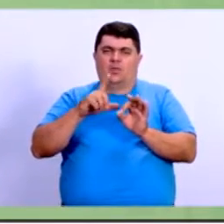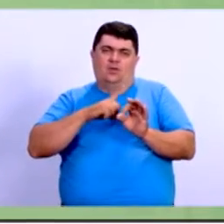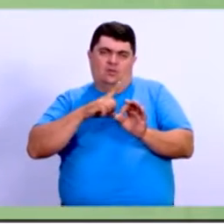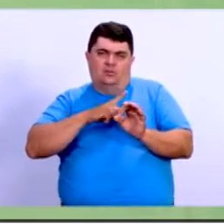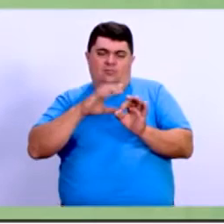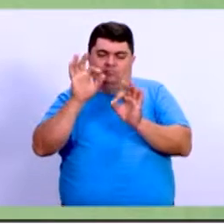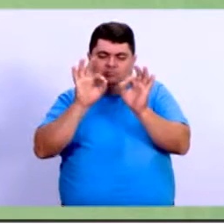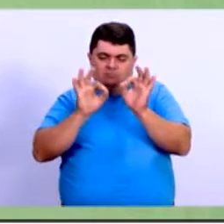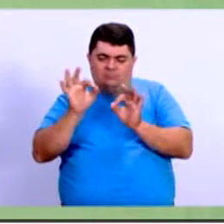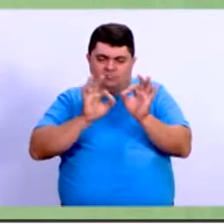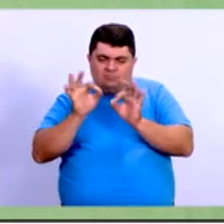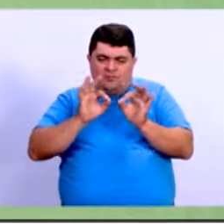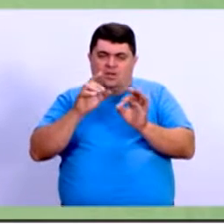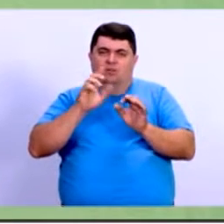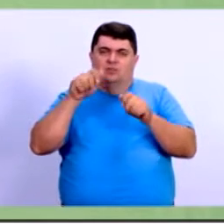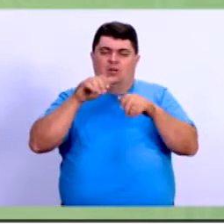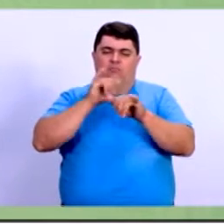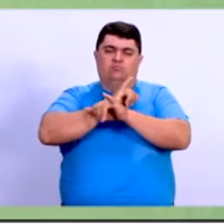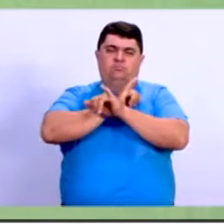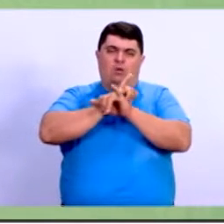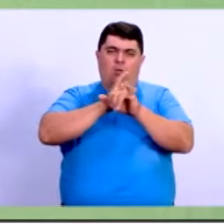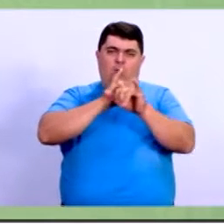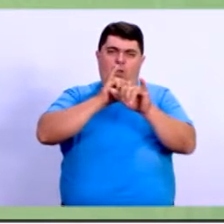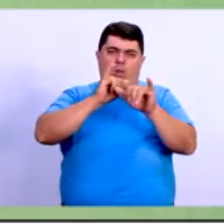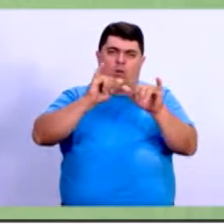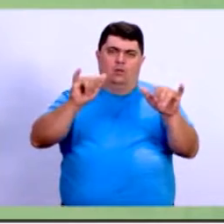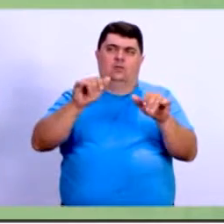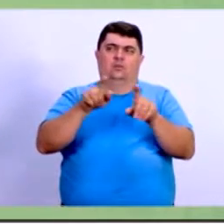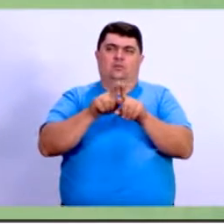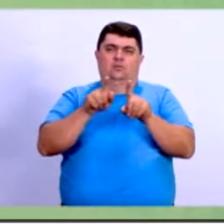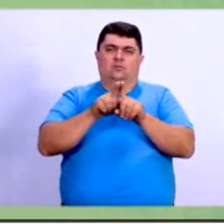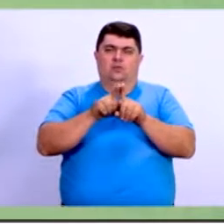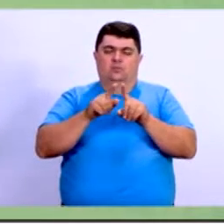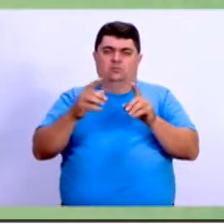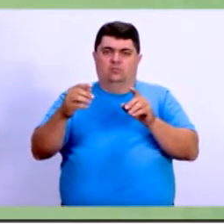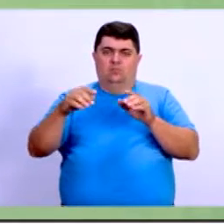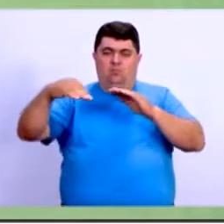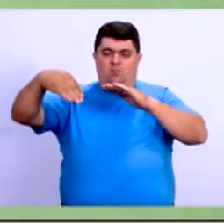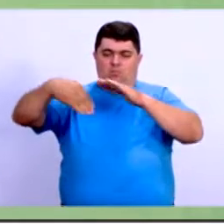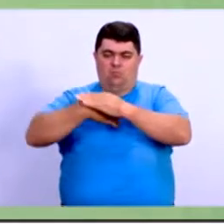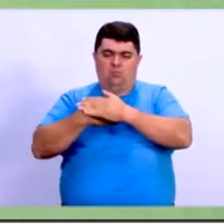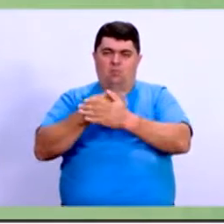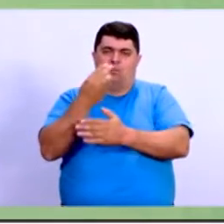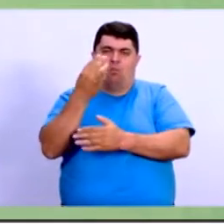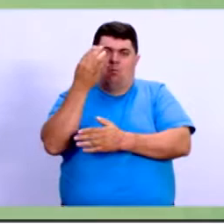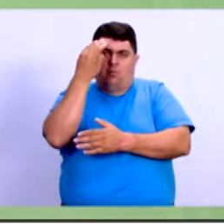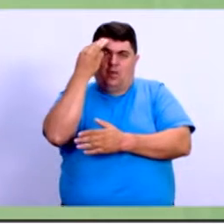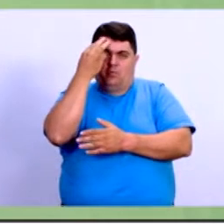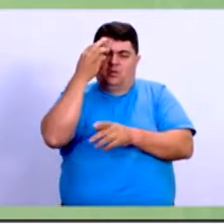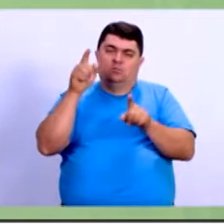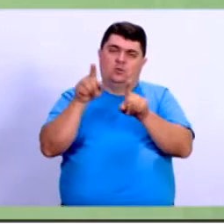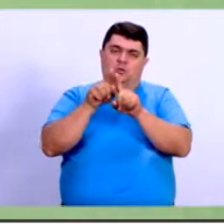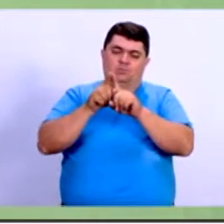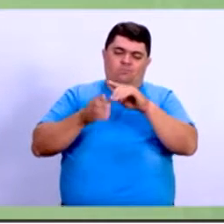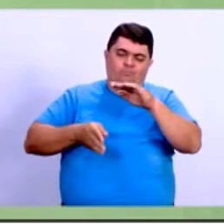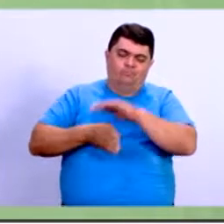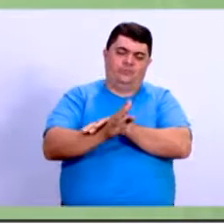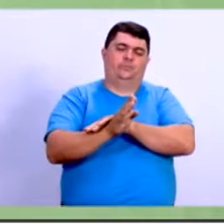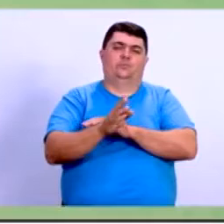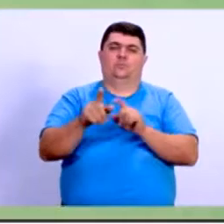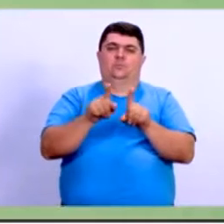eles fornecem uma informação. Então, eles possuem entrada de dados, processamento de dados e a saída de dados.